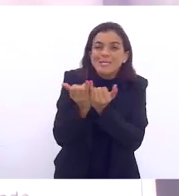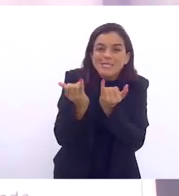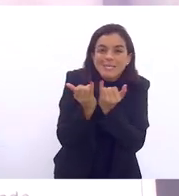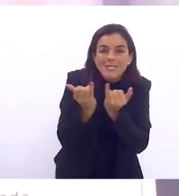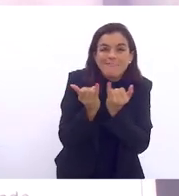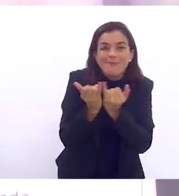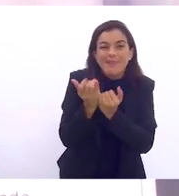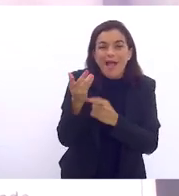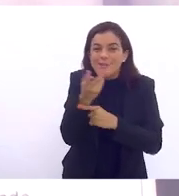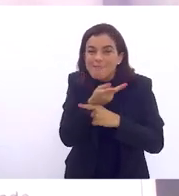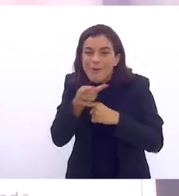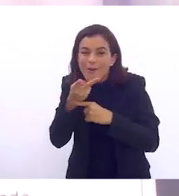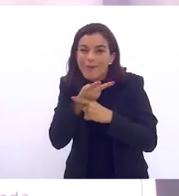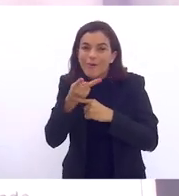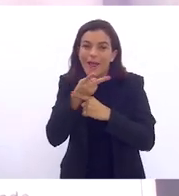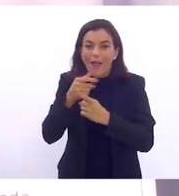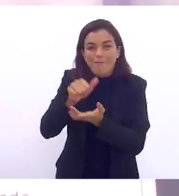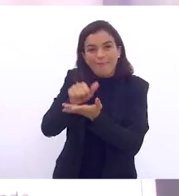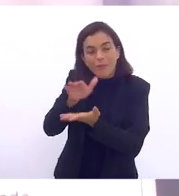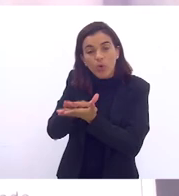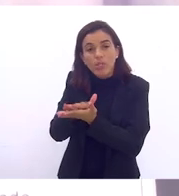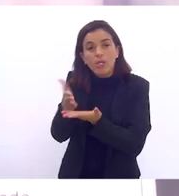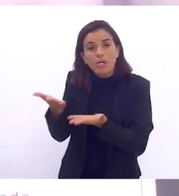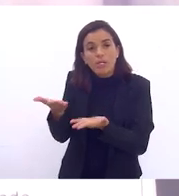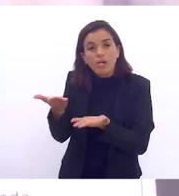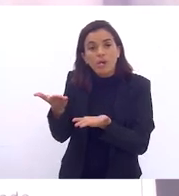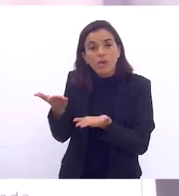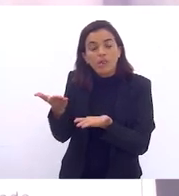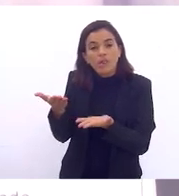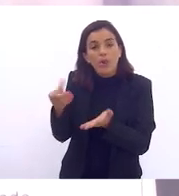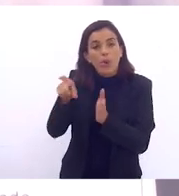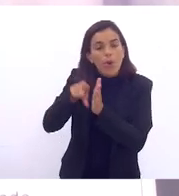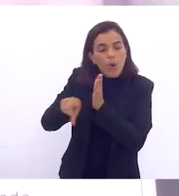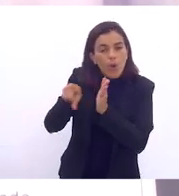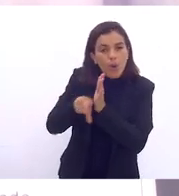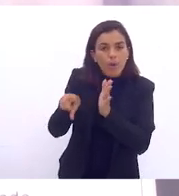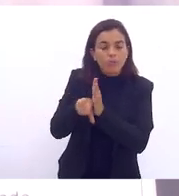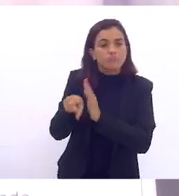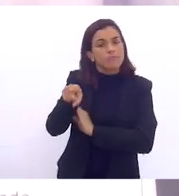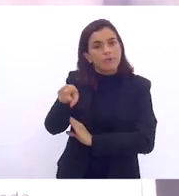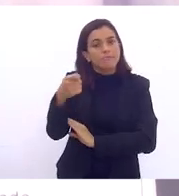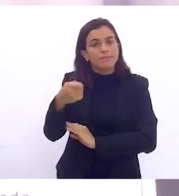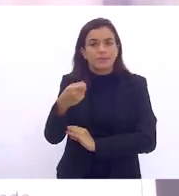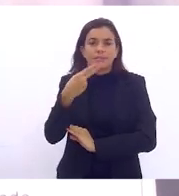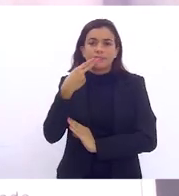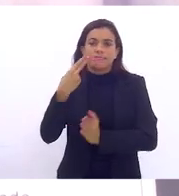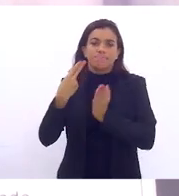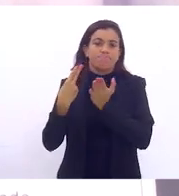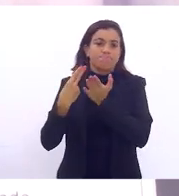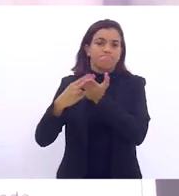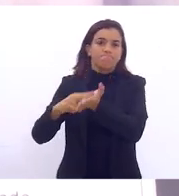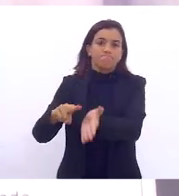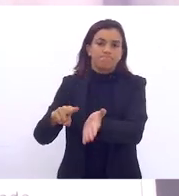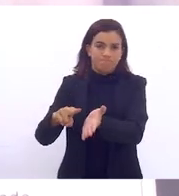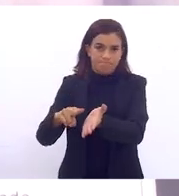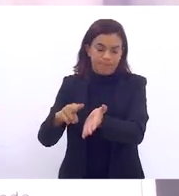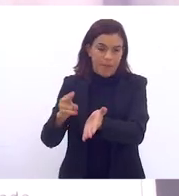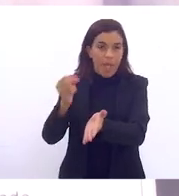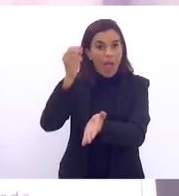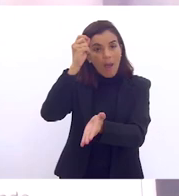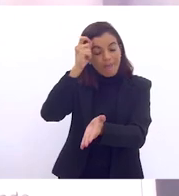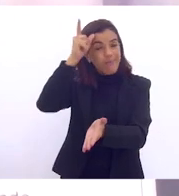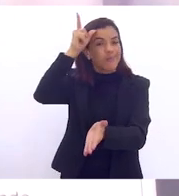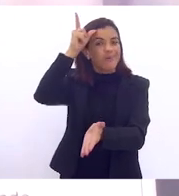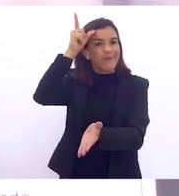cobrança e tudo ao menos ele precisa ser eh receber uma notificação